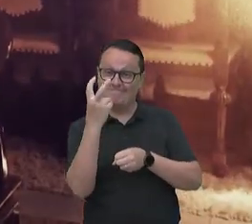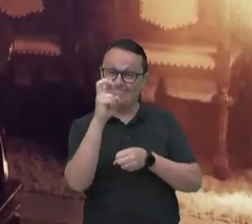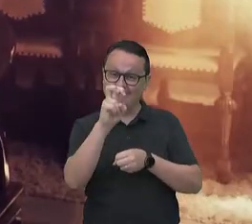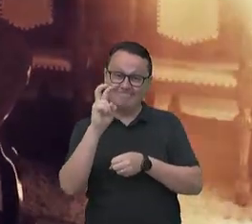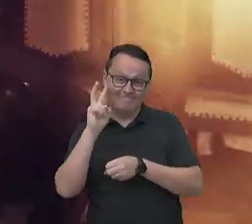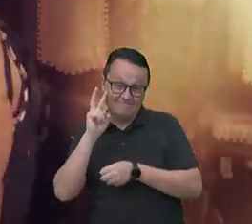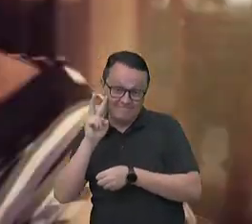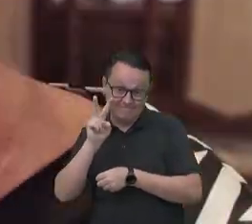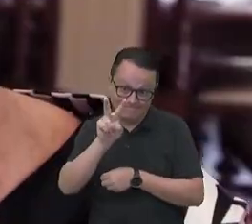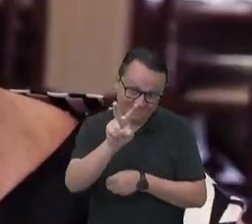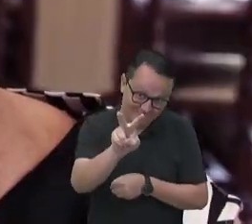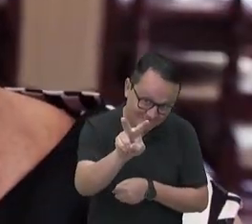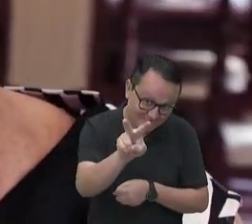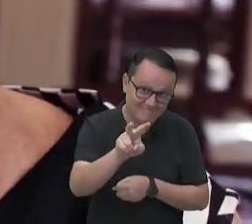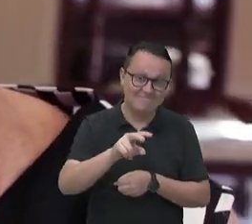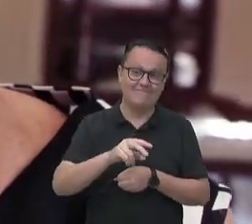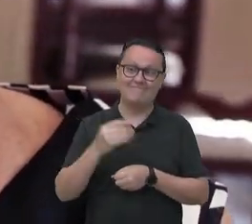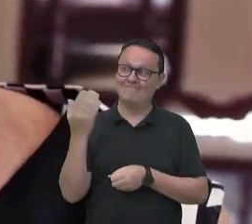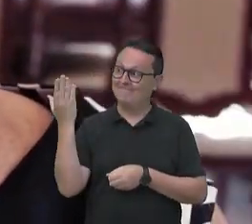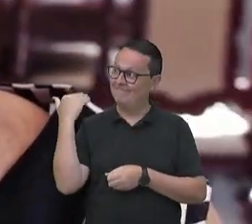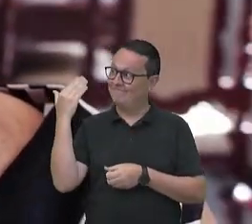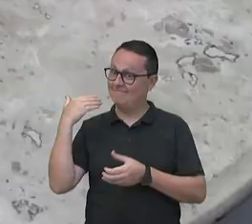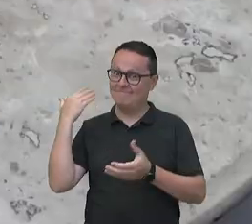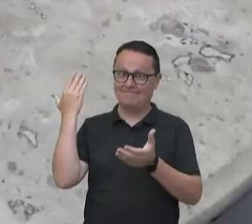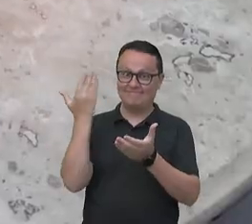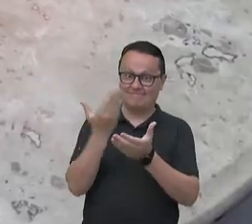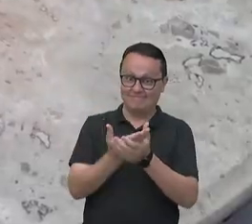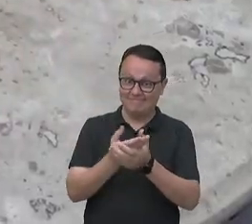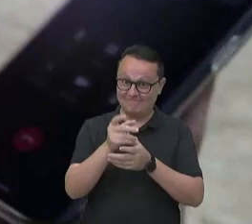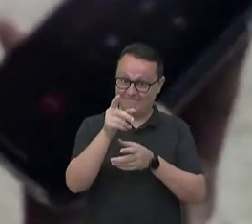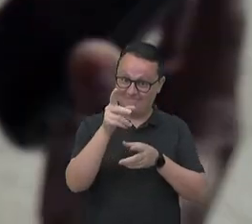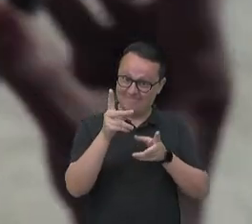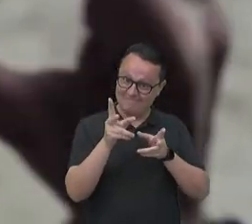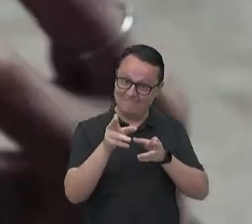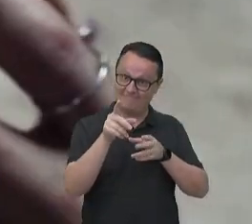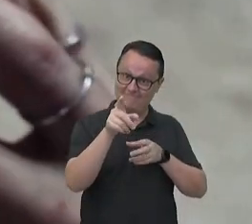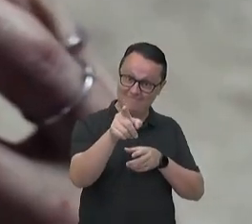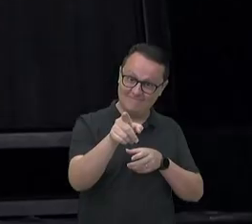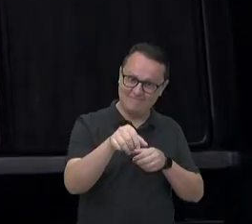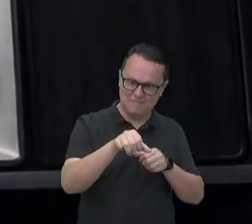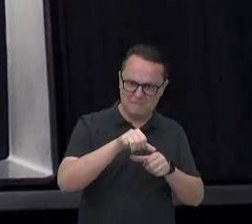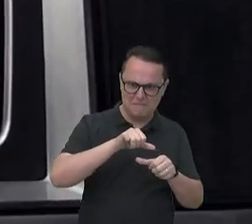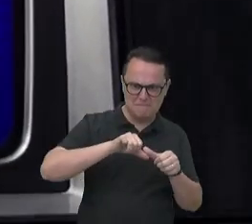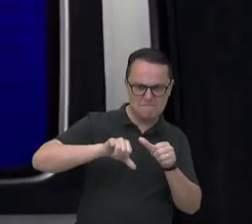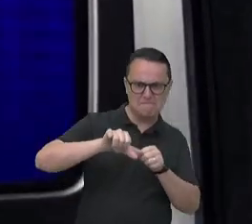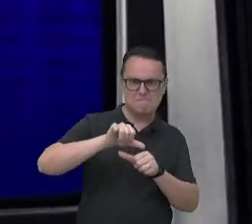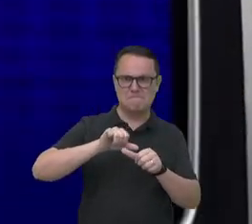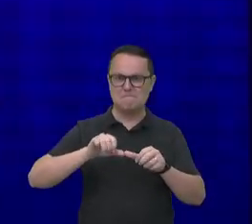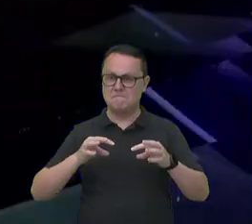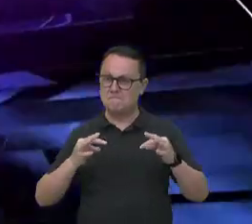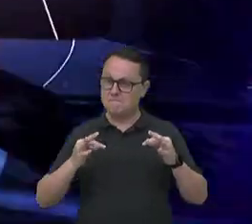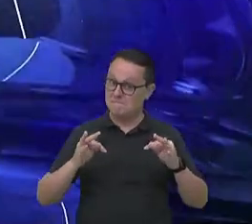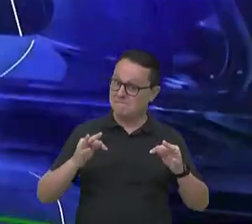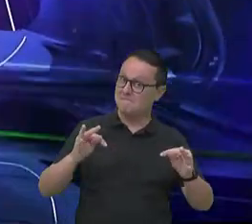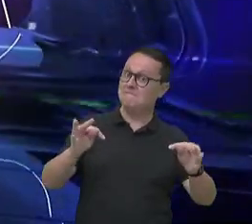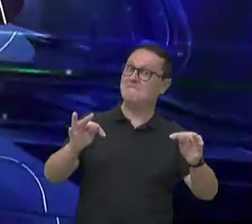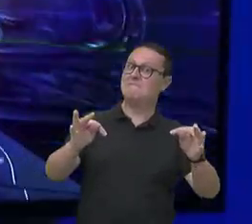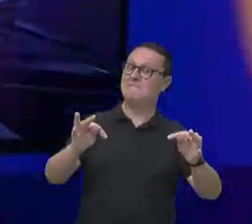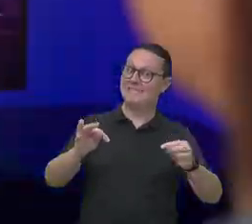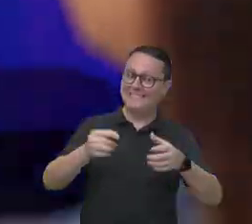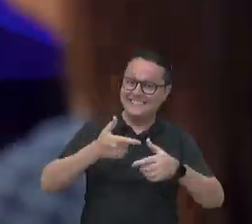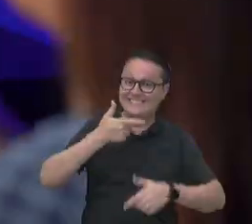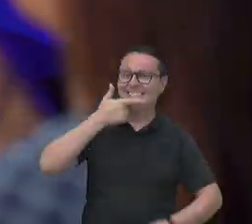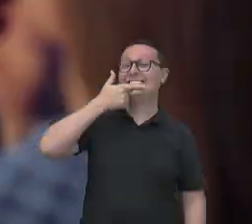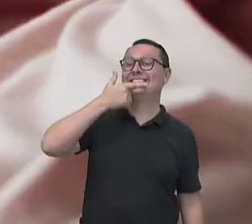são 25 anos olhando nos seus olhos. De lá pra cá, assim como você, a gente se atualizou.